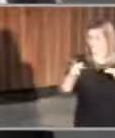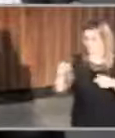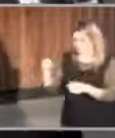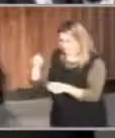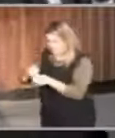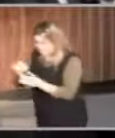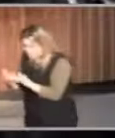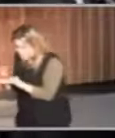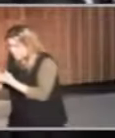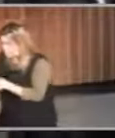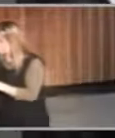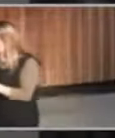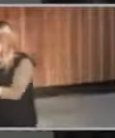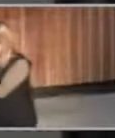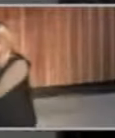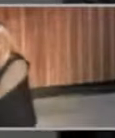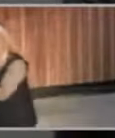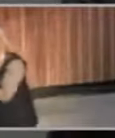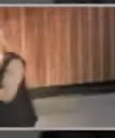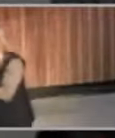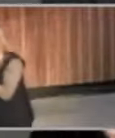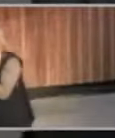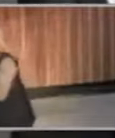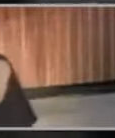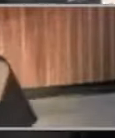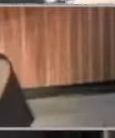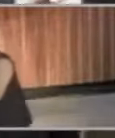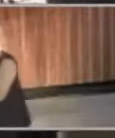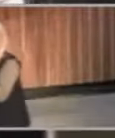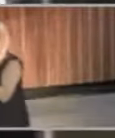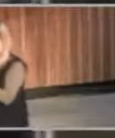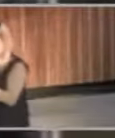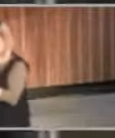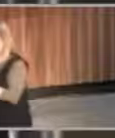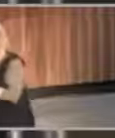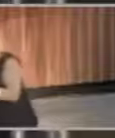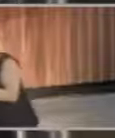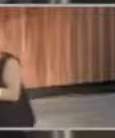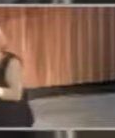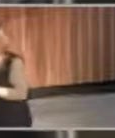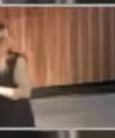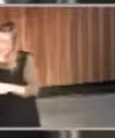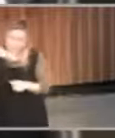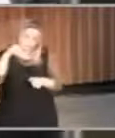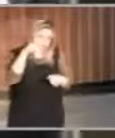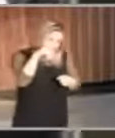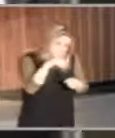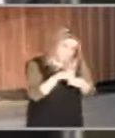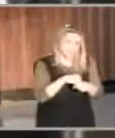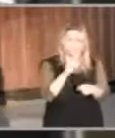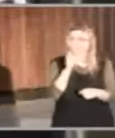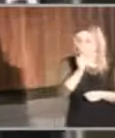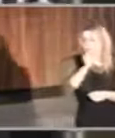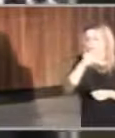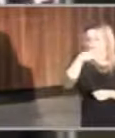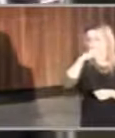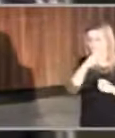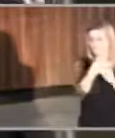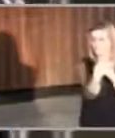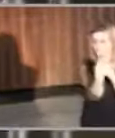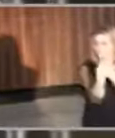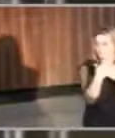aprende imitando o papai e a mamãe então a maneira como você resolve problemas a maneira como você briga ou deixa de brigar é isso